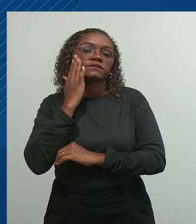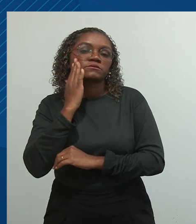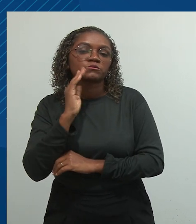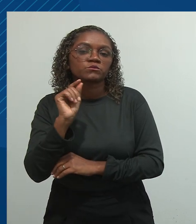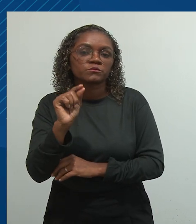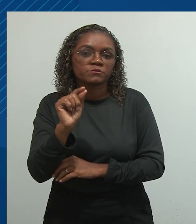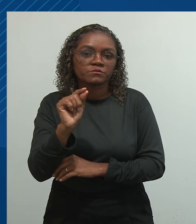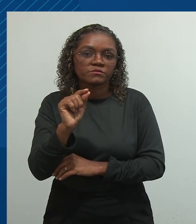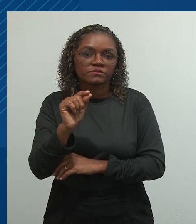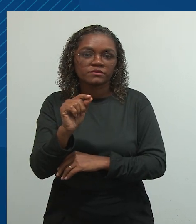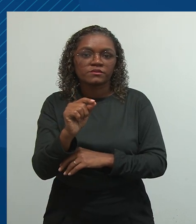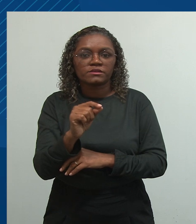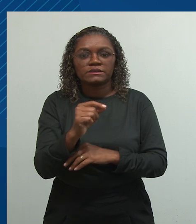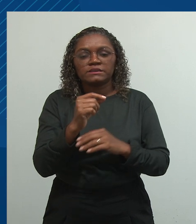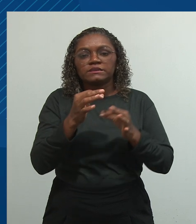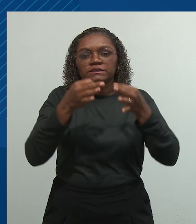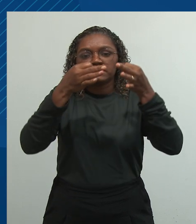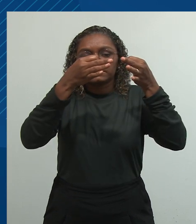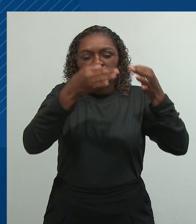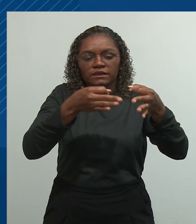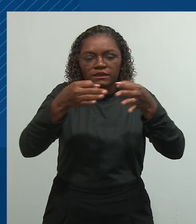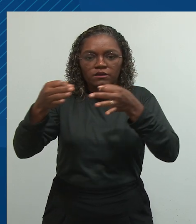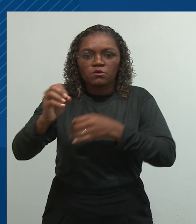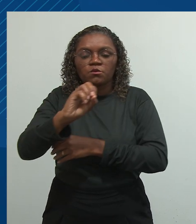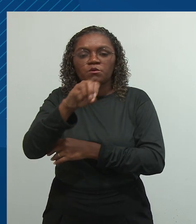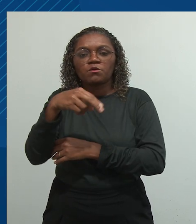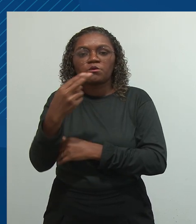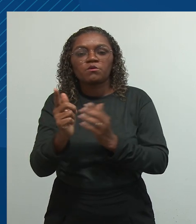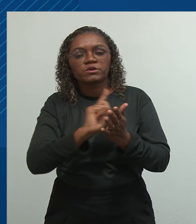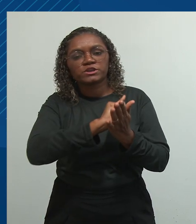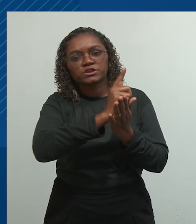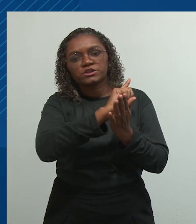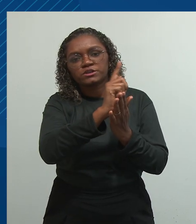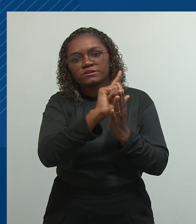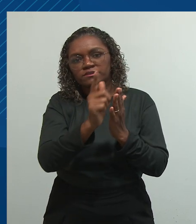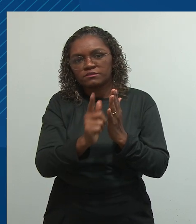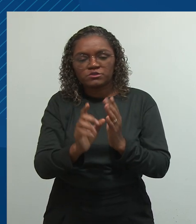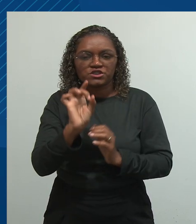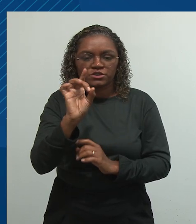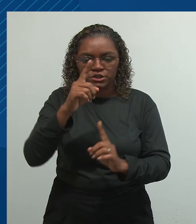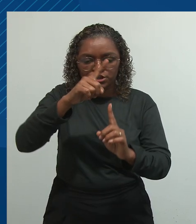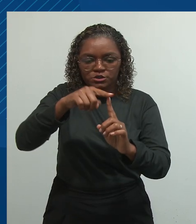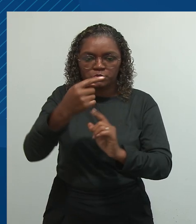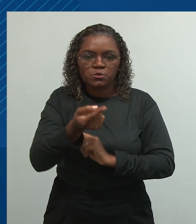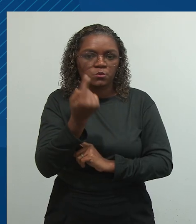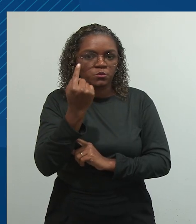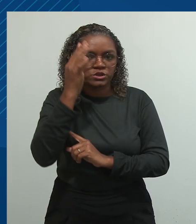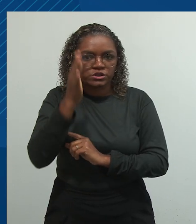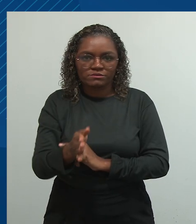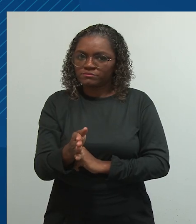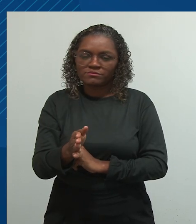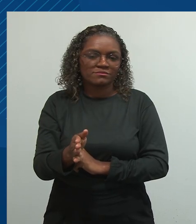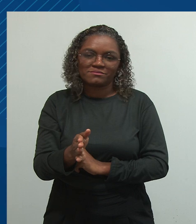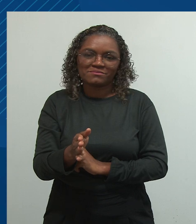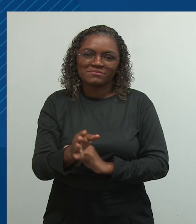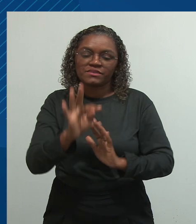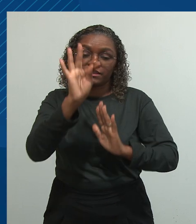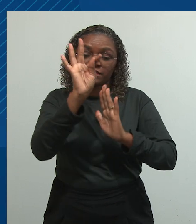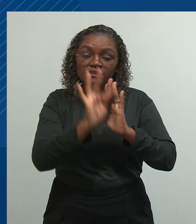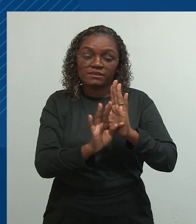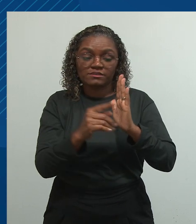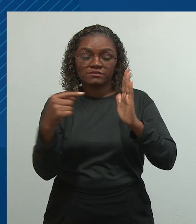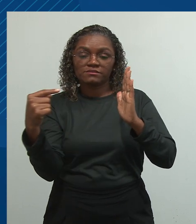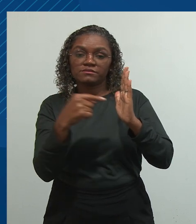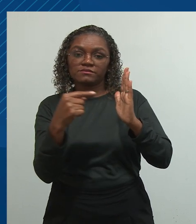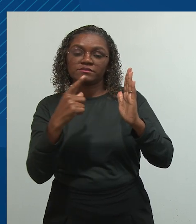que nenhuma sequência ou gênero textual usa só uma tipologia. Por exemplo, eu vou escrever um texto e nesse